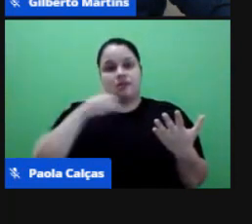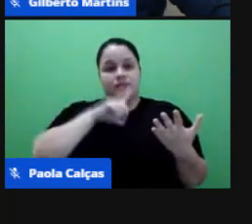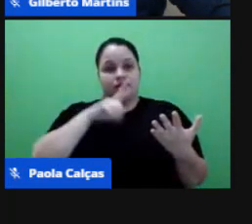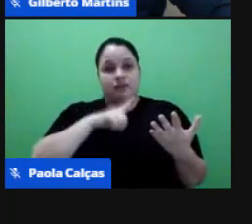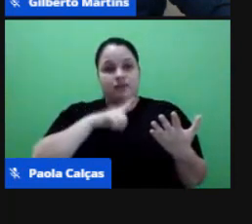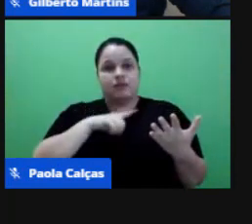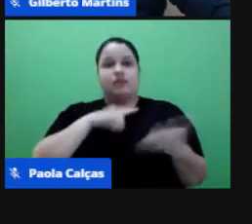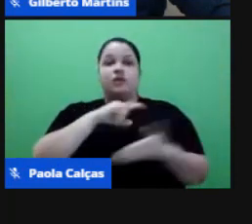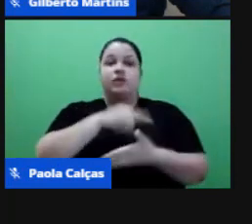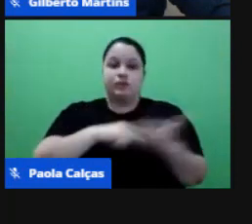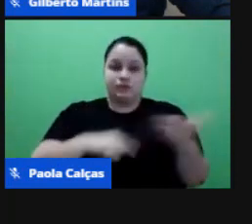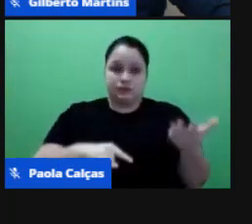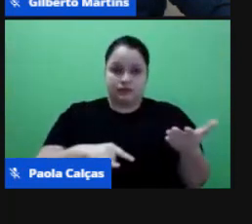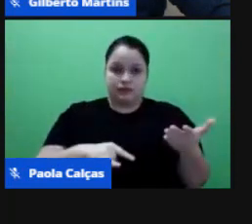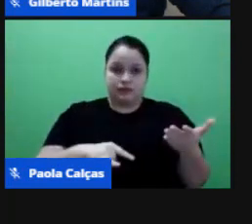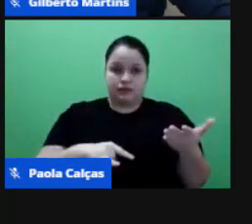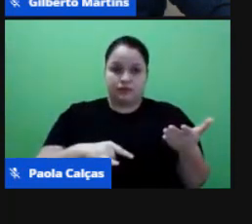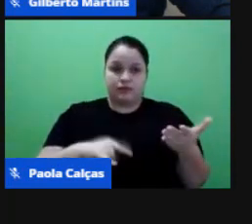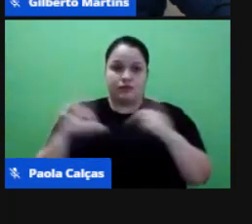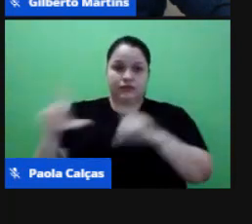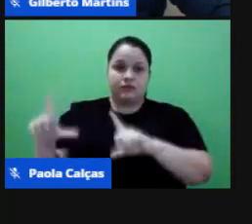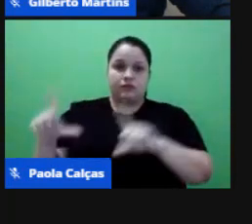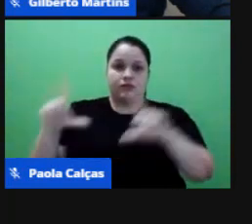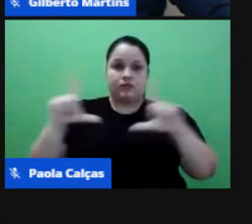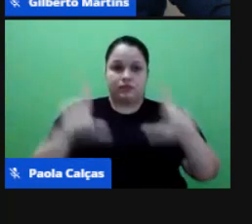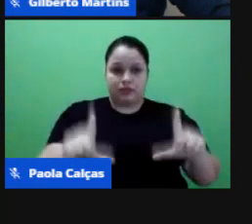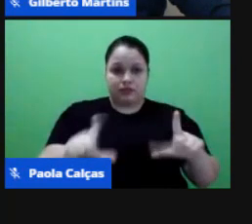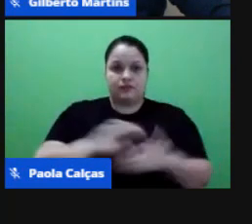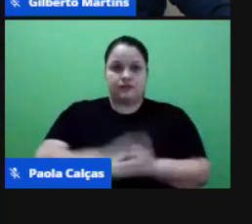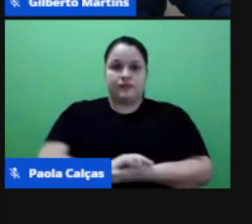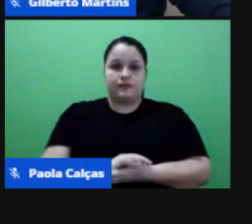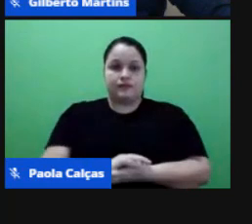documento, pode passar o slide?